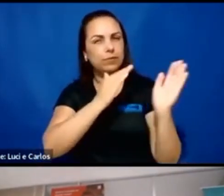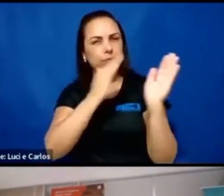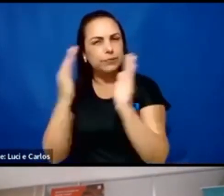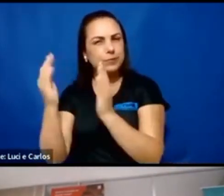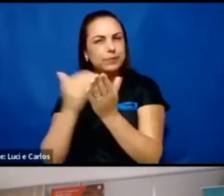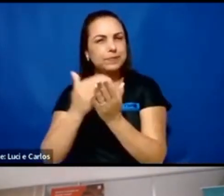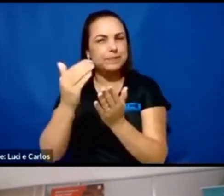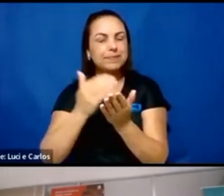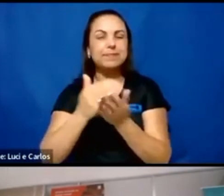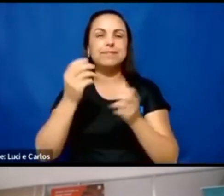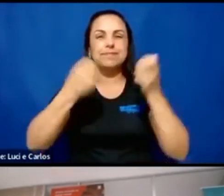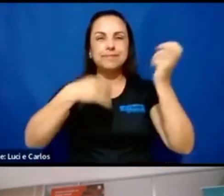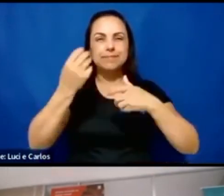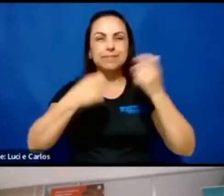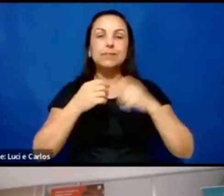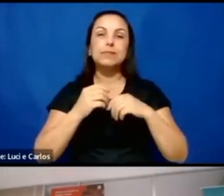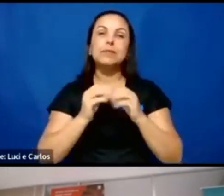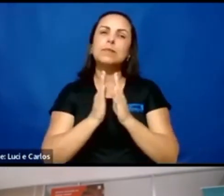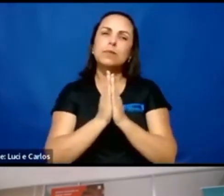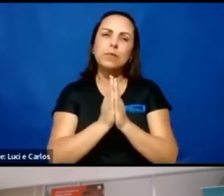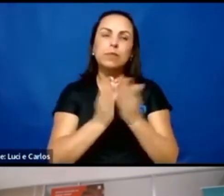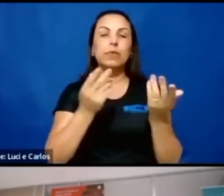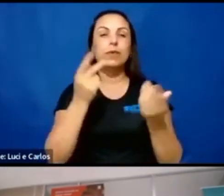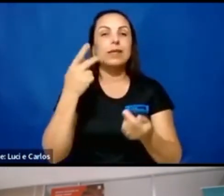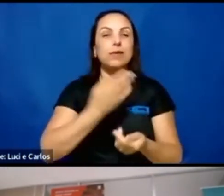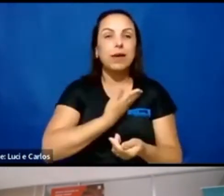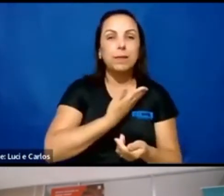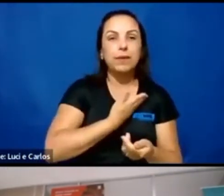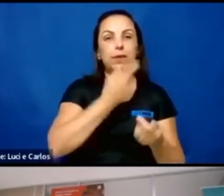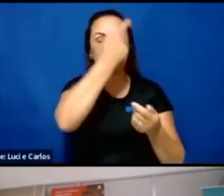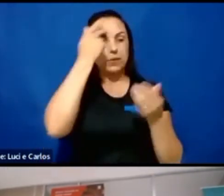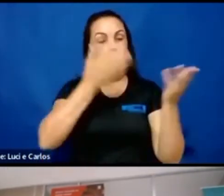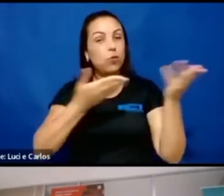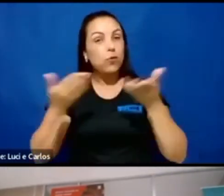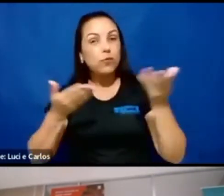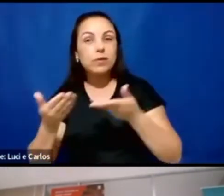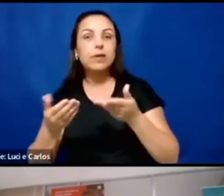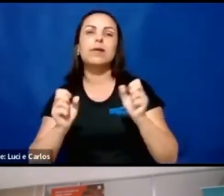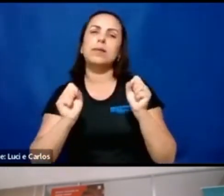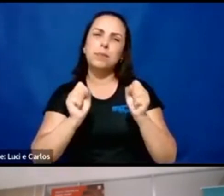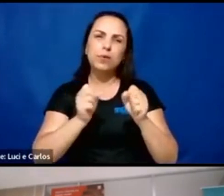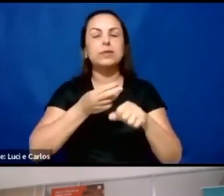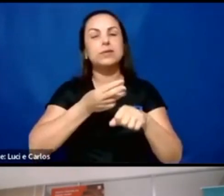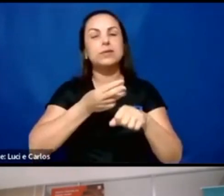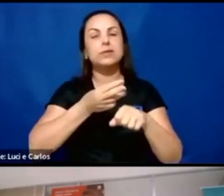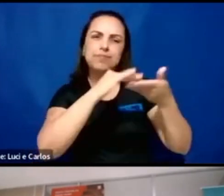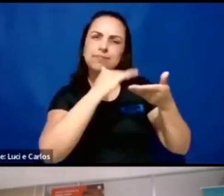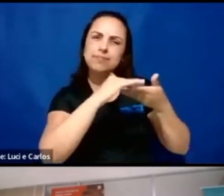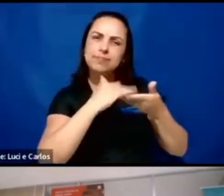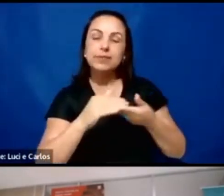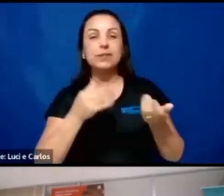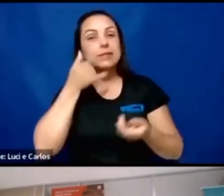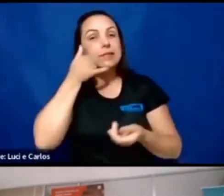relembrar a importância de você entrar em contato com seus convidados, de repente fazer uma ligação, mandar um áudio de